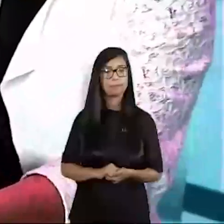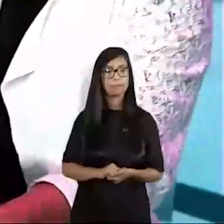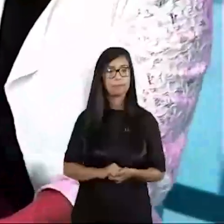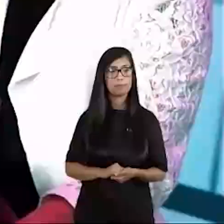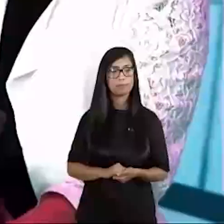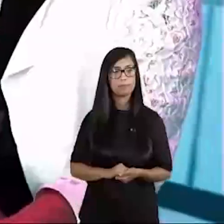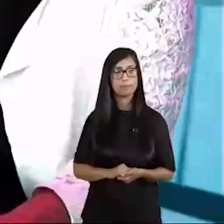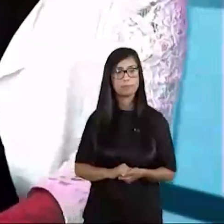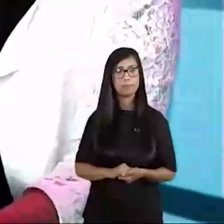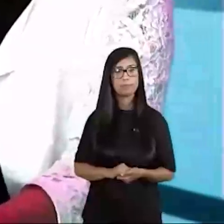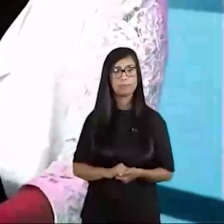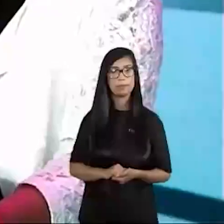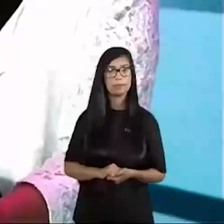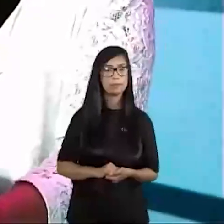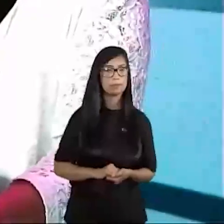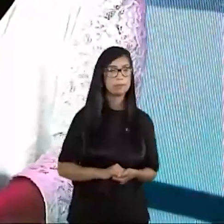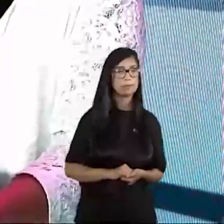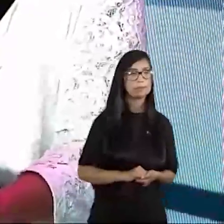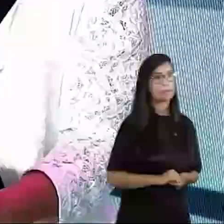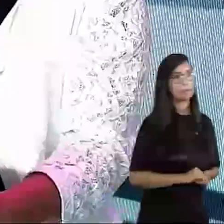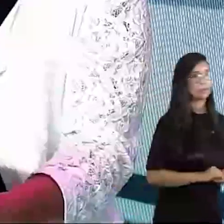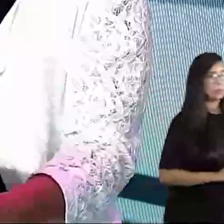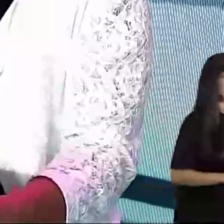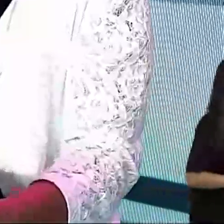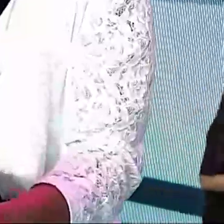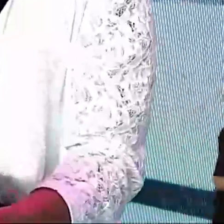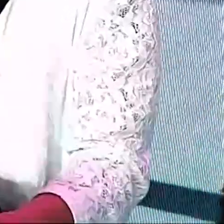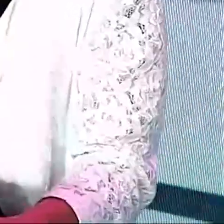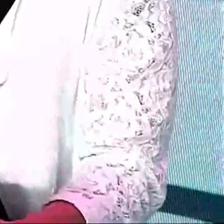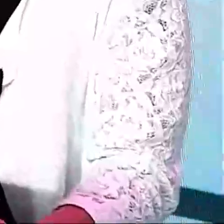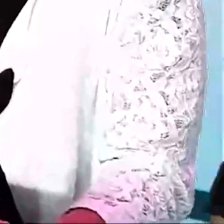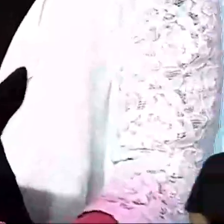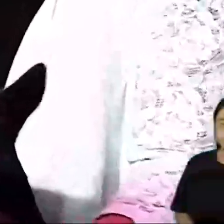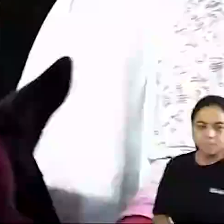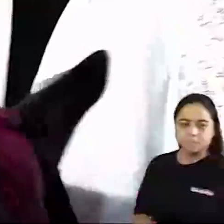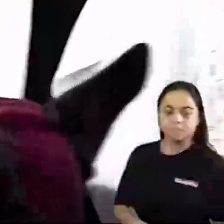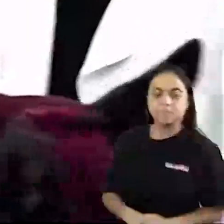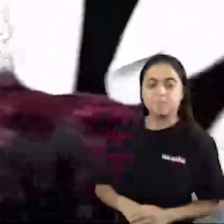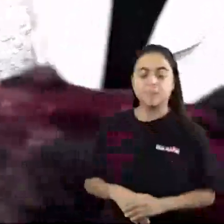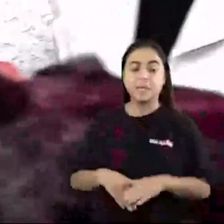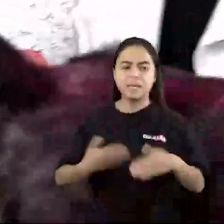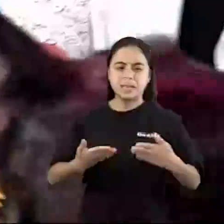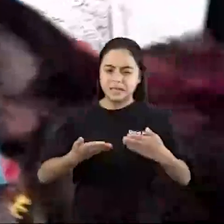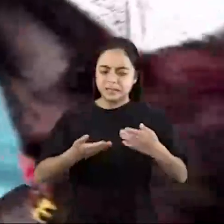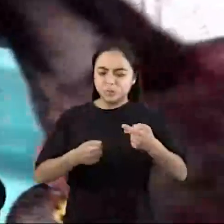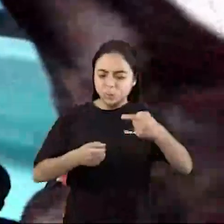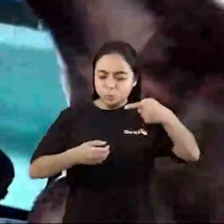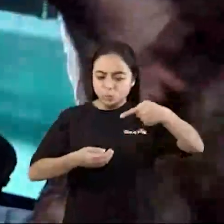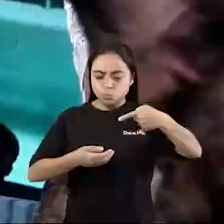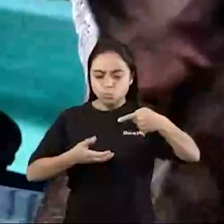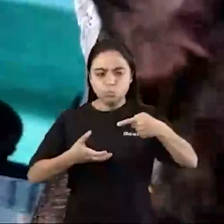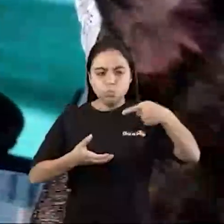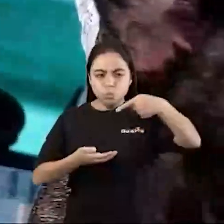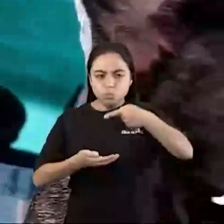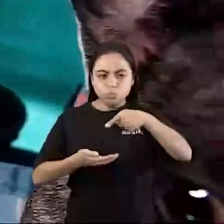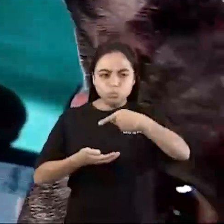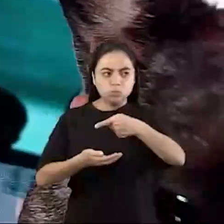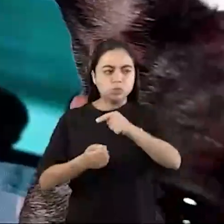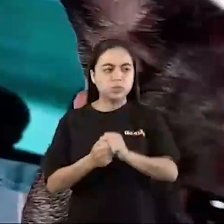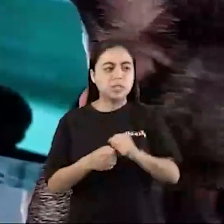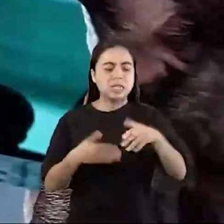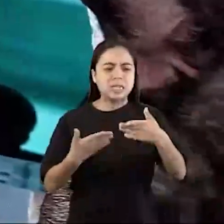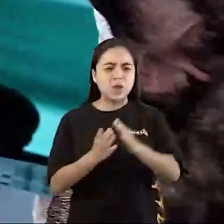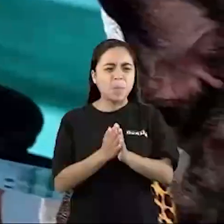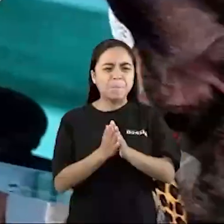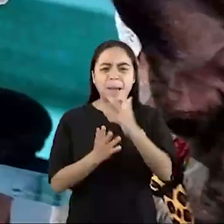lâmina. Então, eu vou rolar o material sobre a lâmina e a sensação que a gente tem, gente, é que parece que não